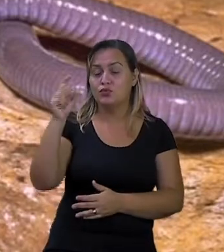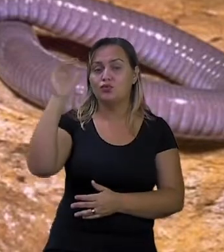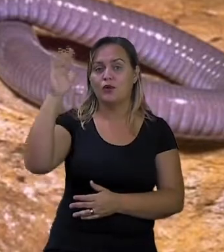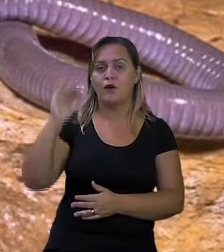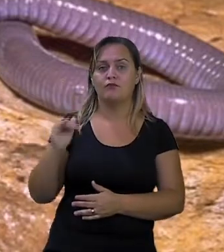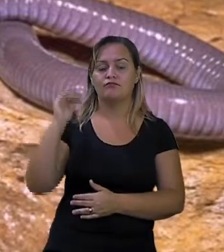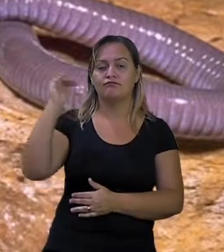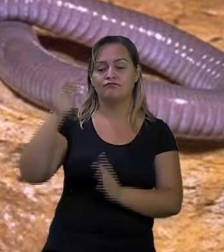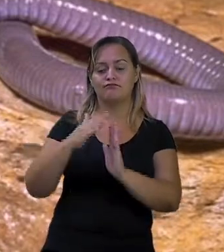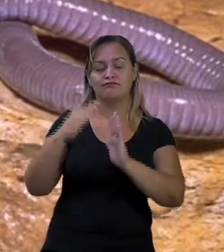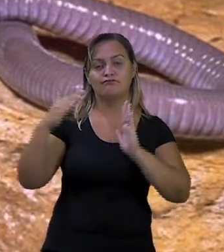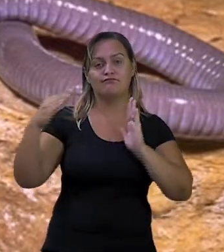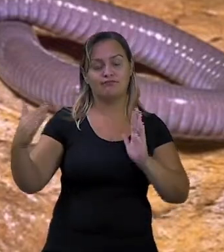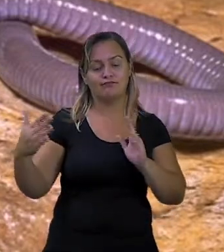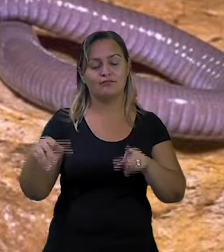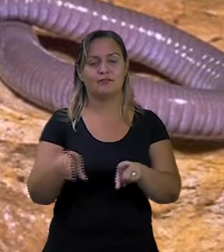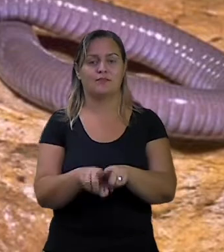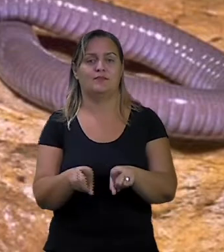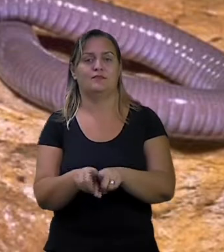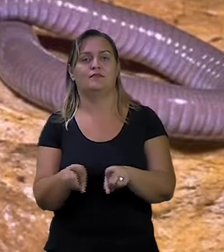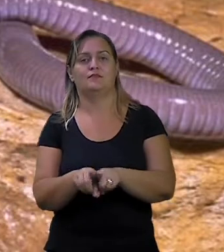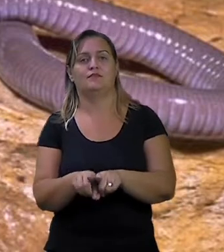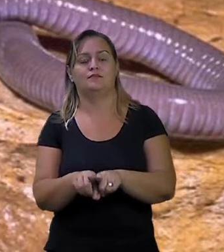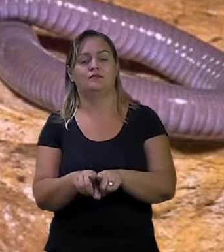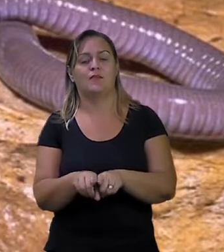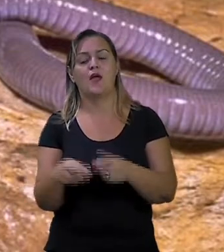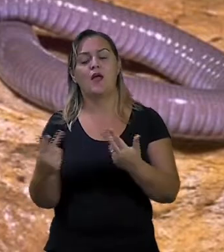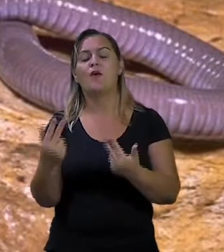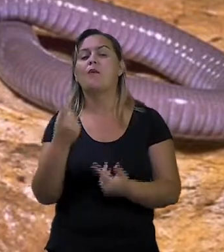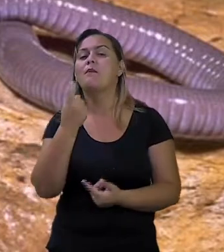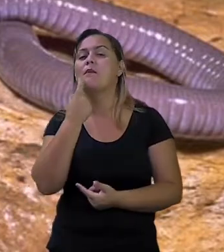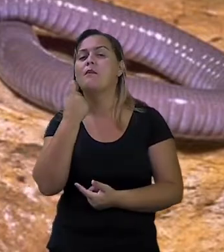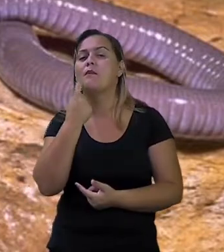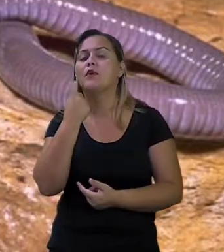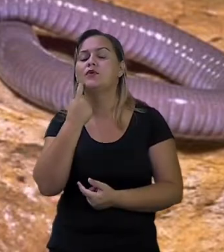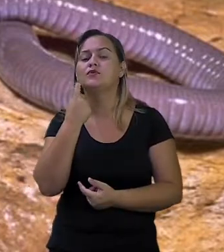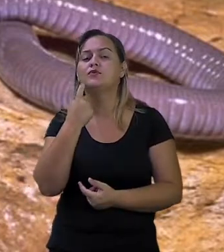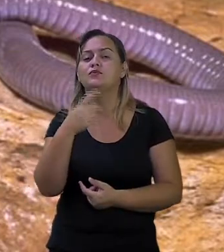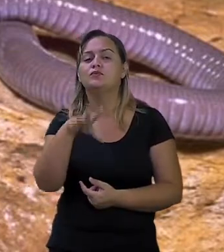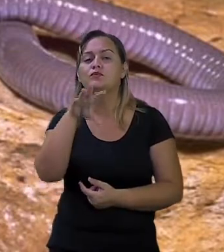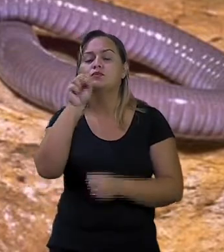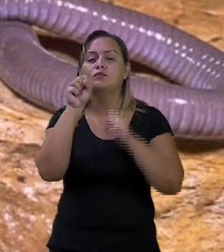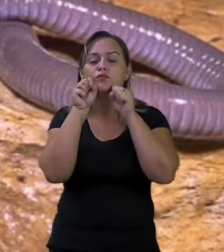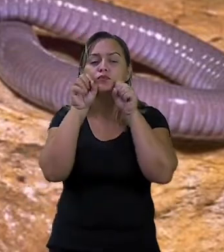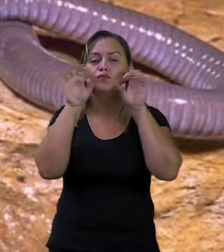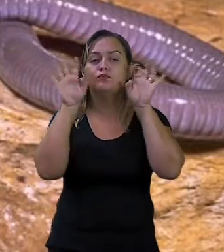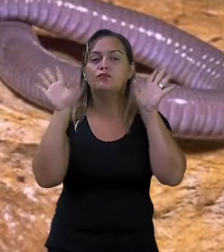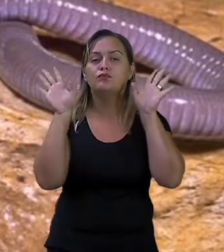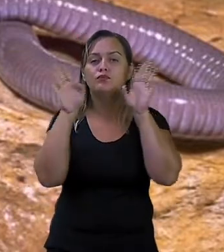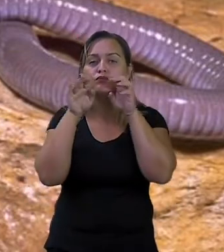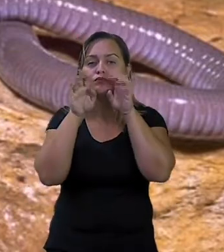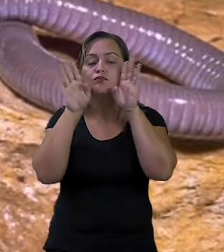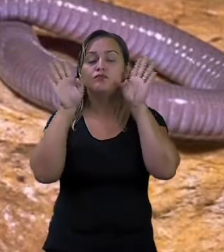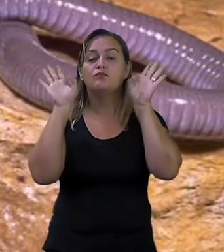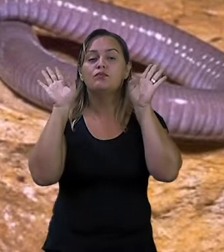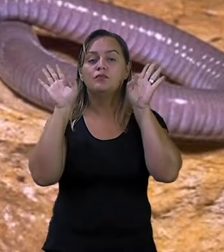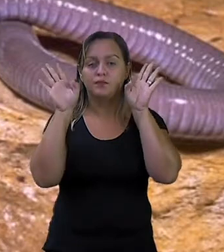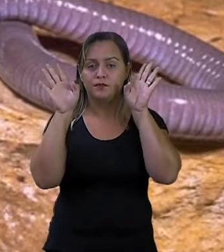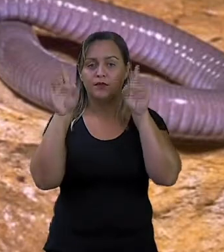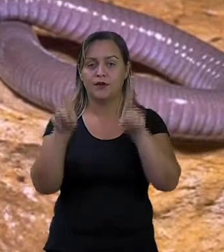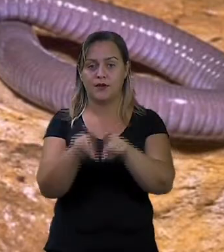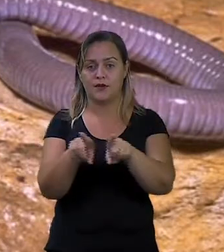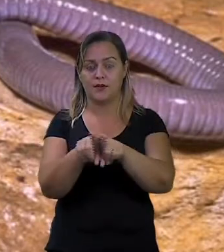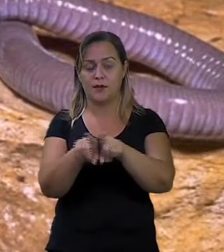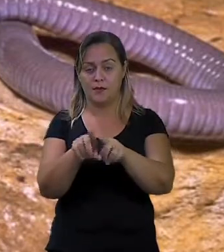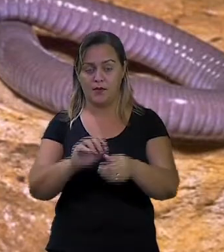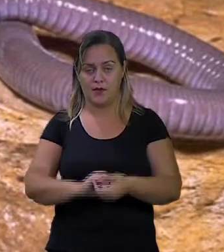os peixes, eles respiram por brânquias. Ao longo dessa fase, eles desenvolvem patas